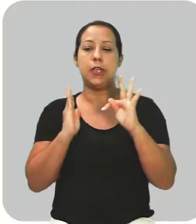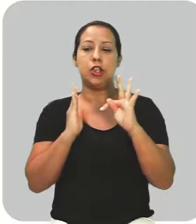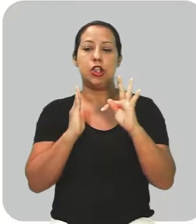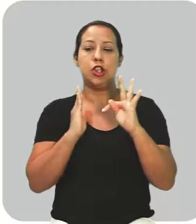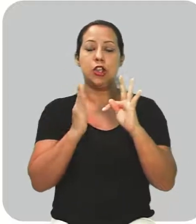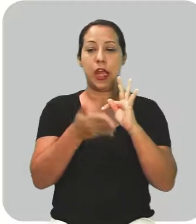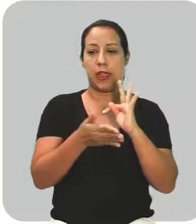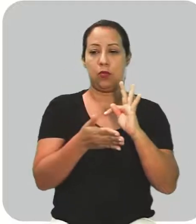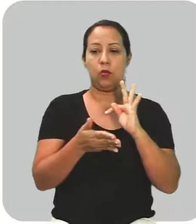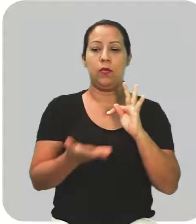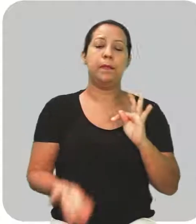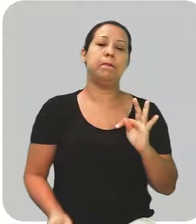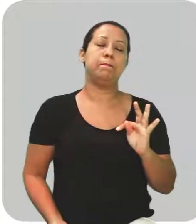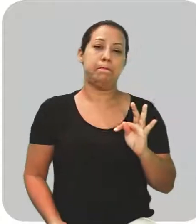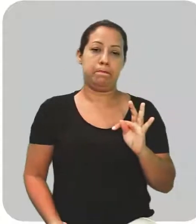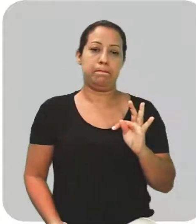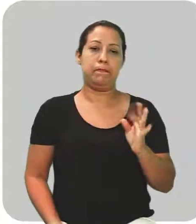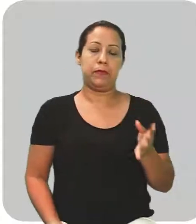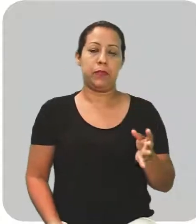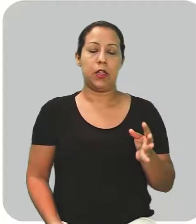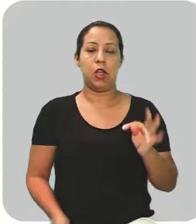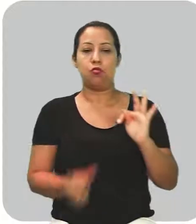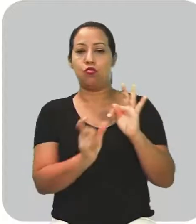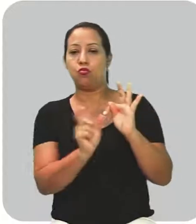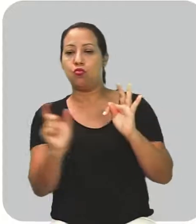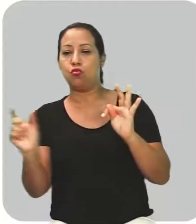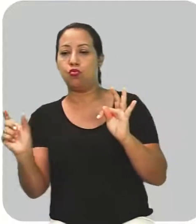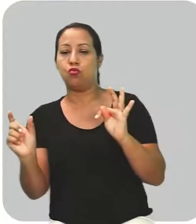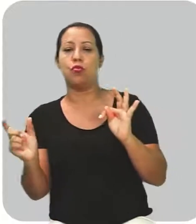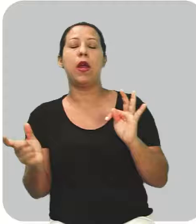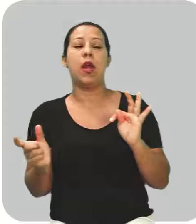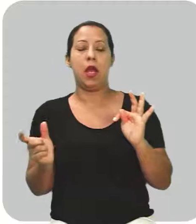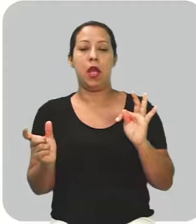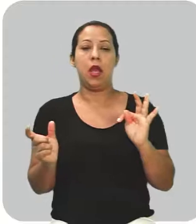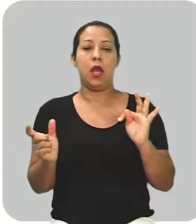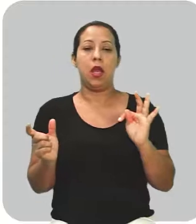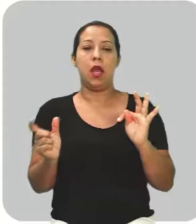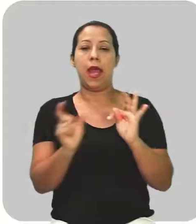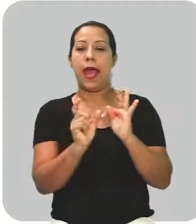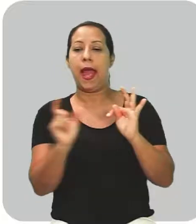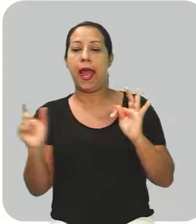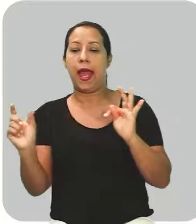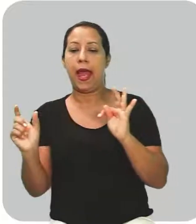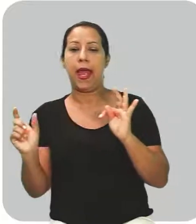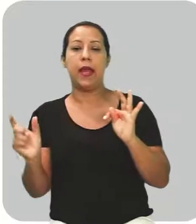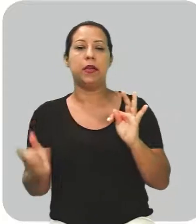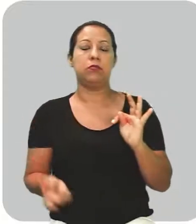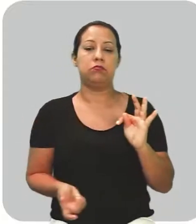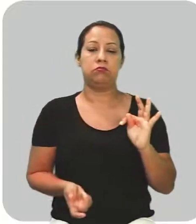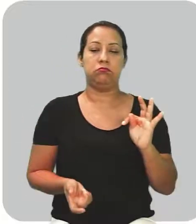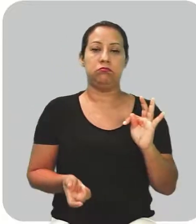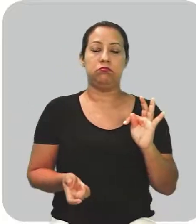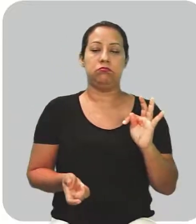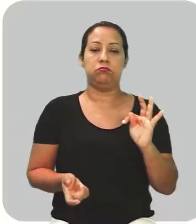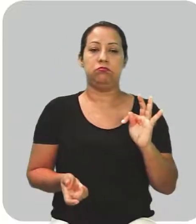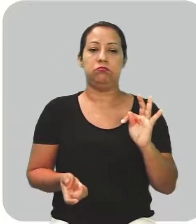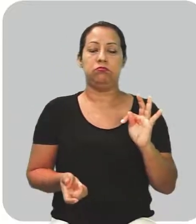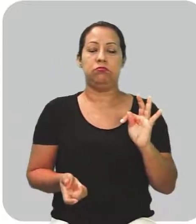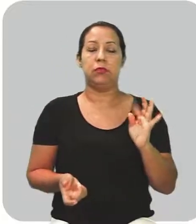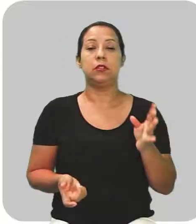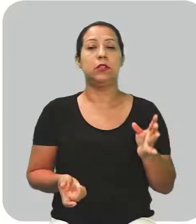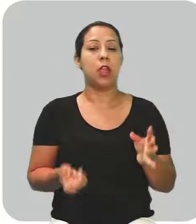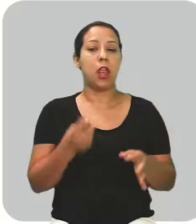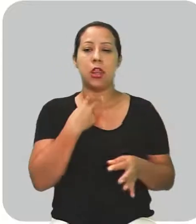Sim, o complemento a casa, o objeto direto. Nesse caso, a não pode